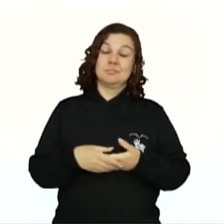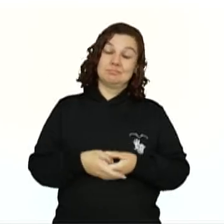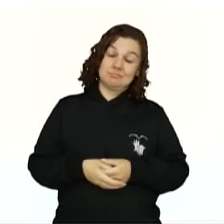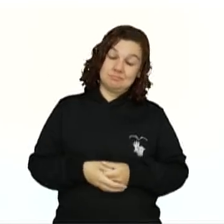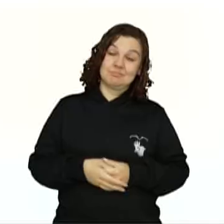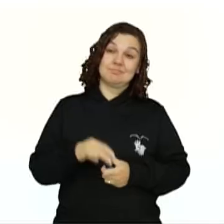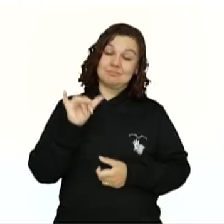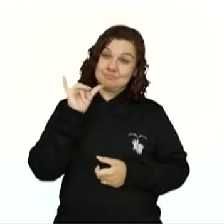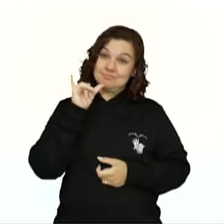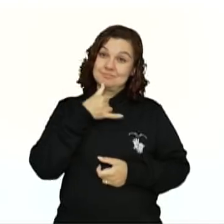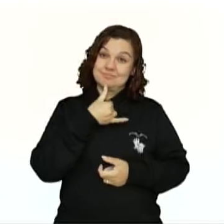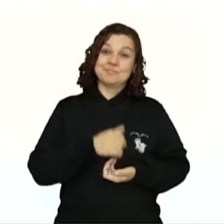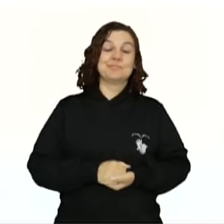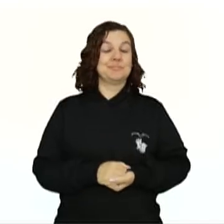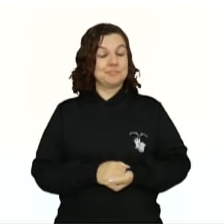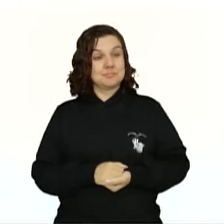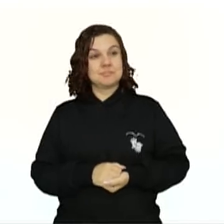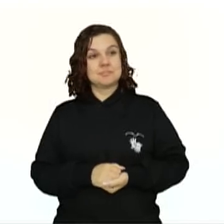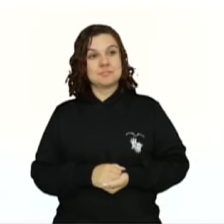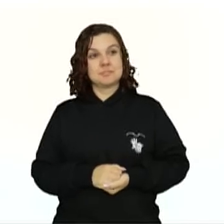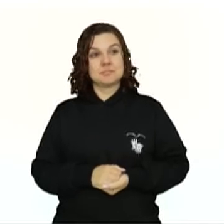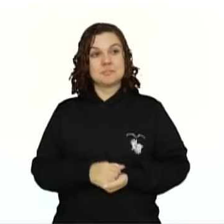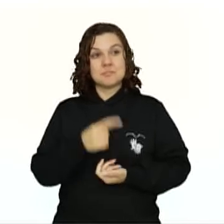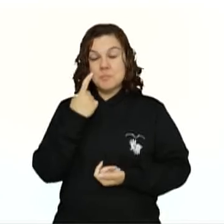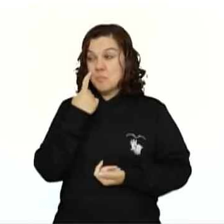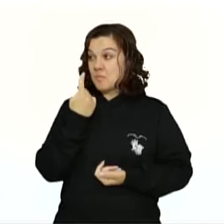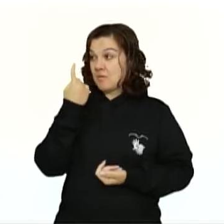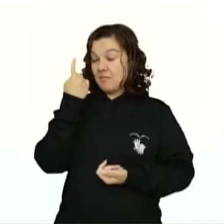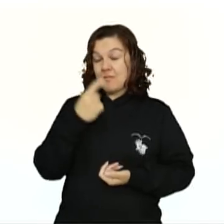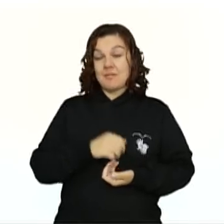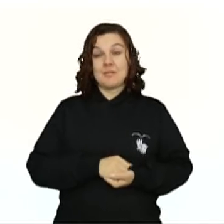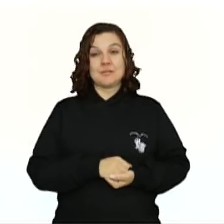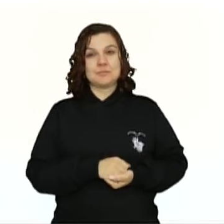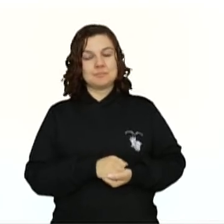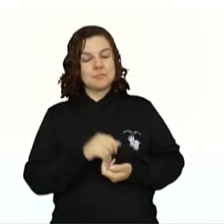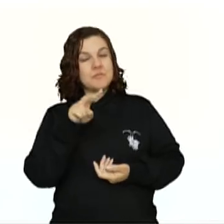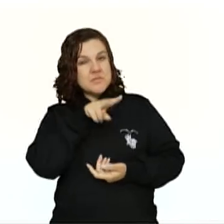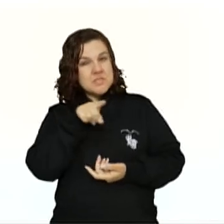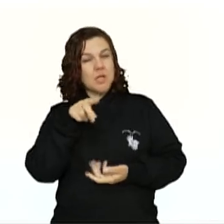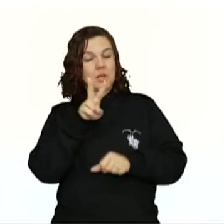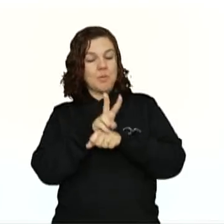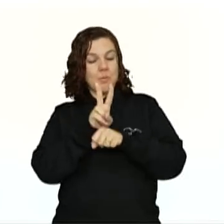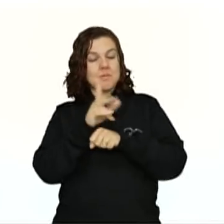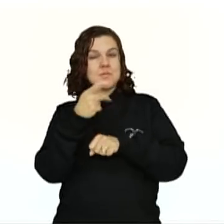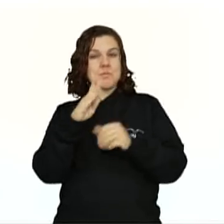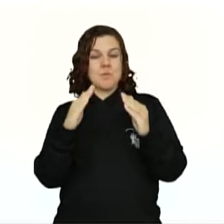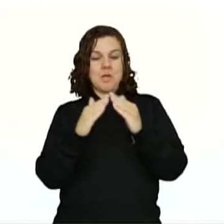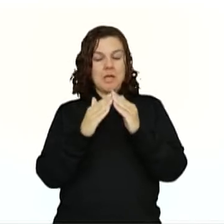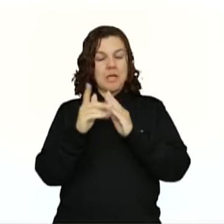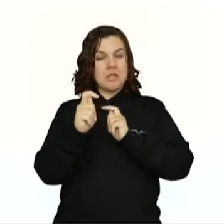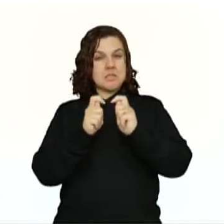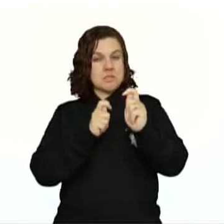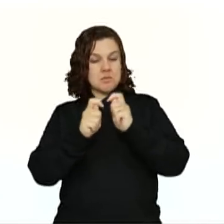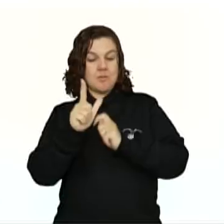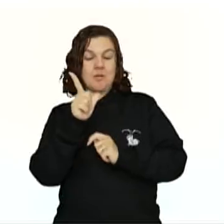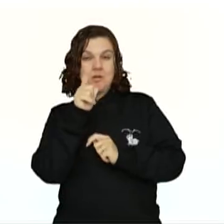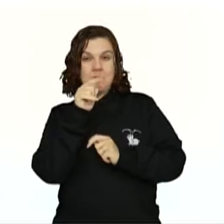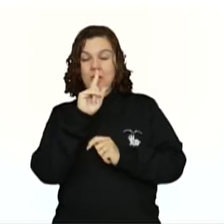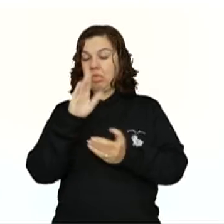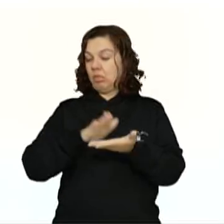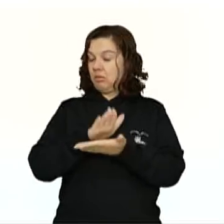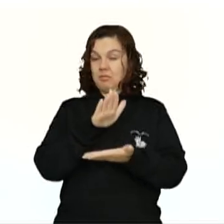vida, que tristeza, né? Então, veja aí, presta atenção na sua casa, né? Economiza água,